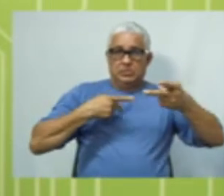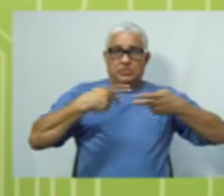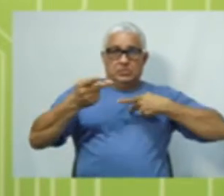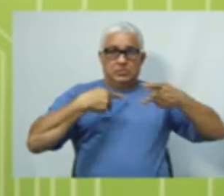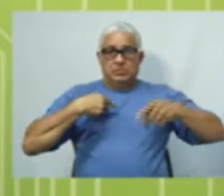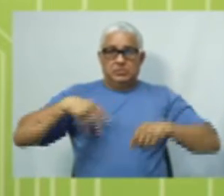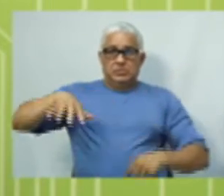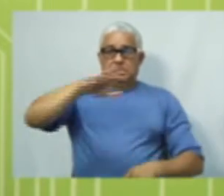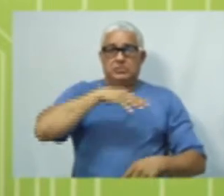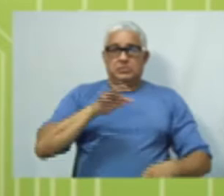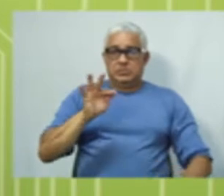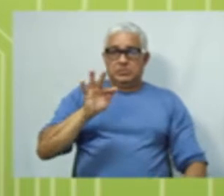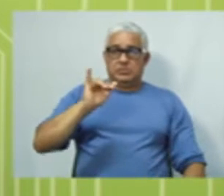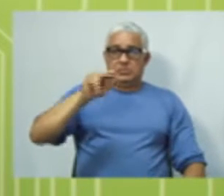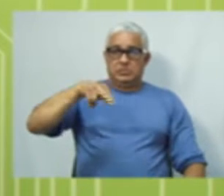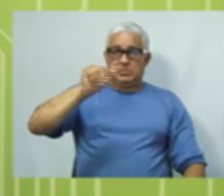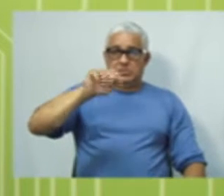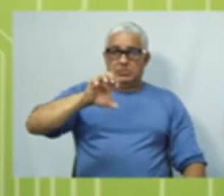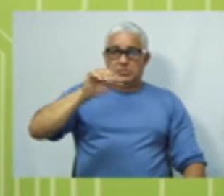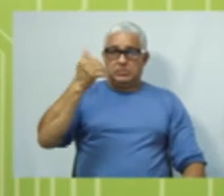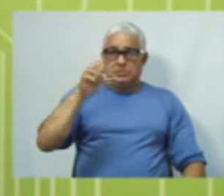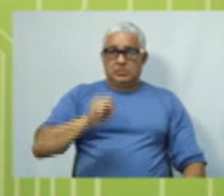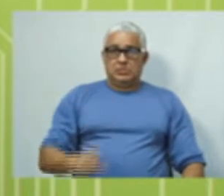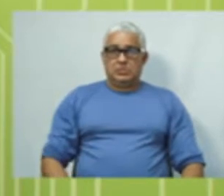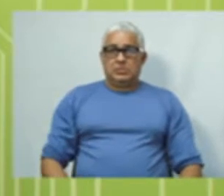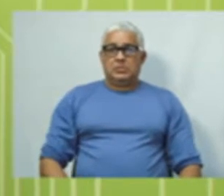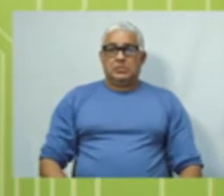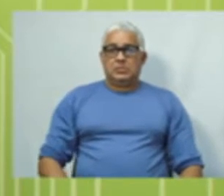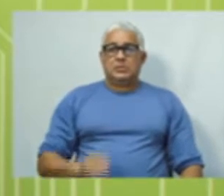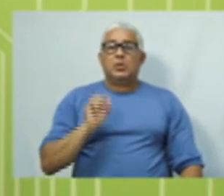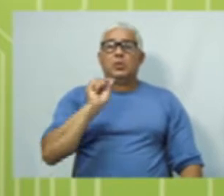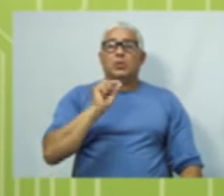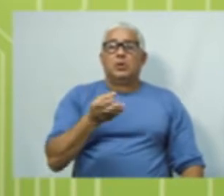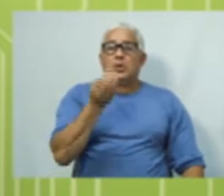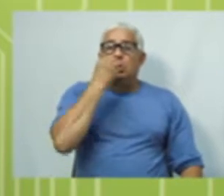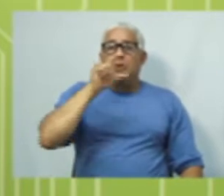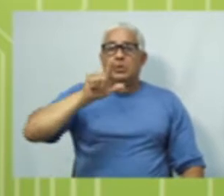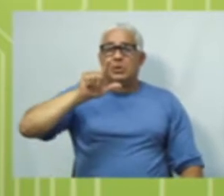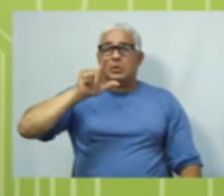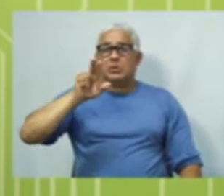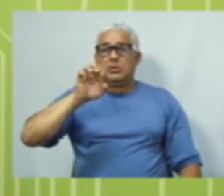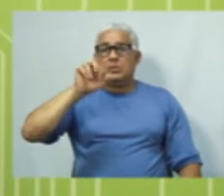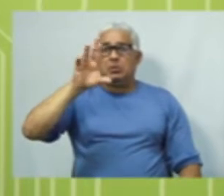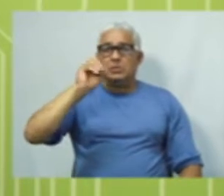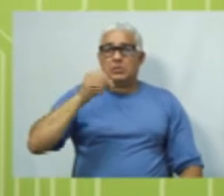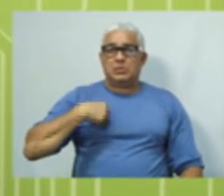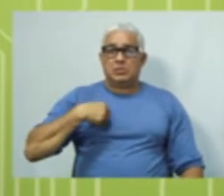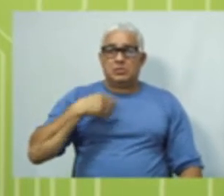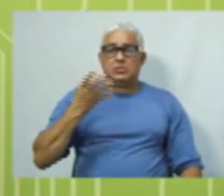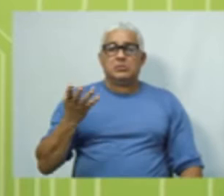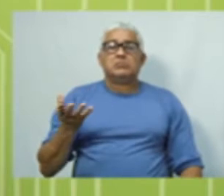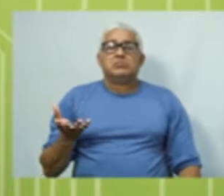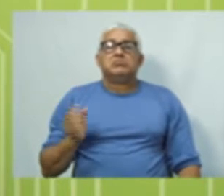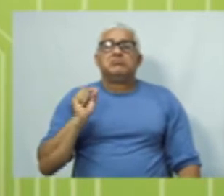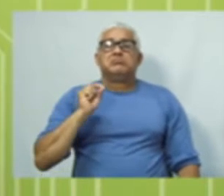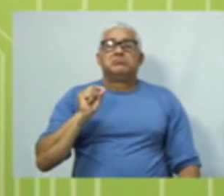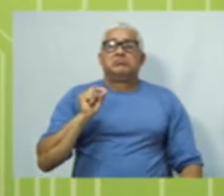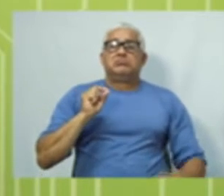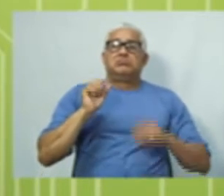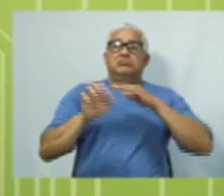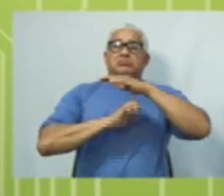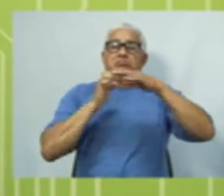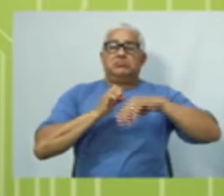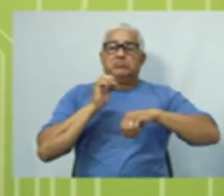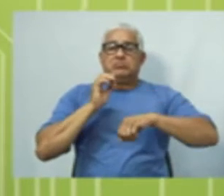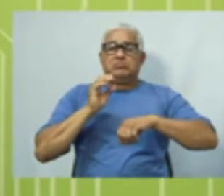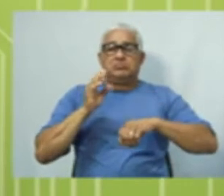minha área de finanças. Qual é o lucro que eu previ? Ok? Qual é que o empresário previu para aquele momento,